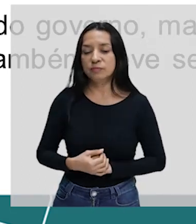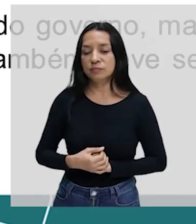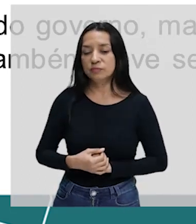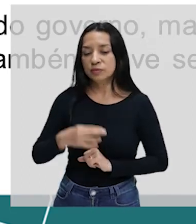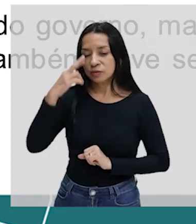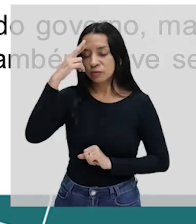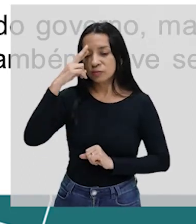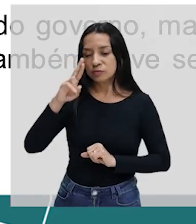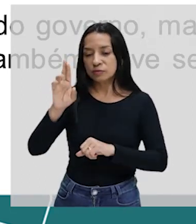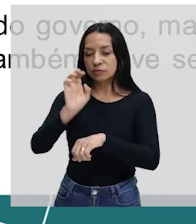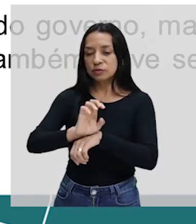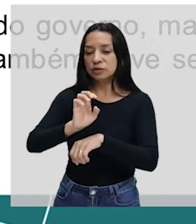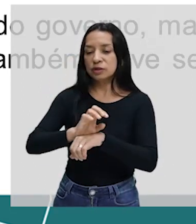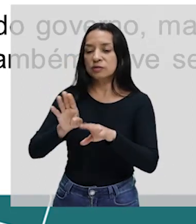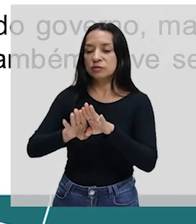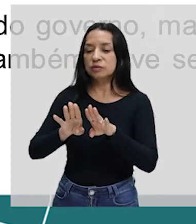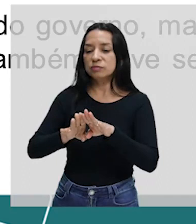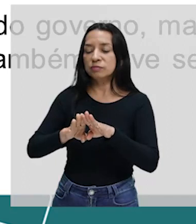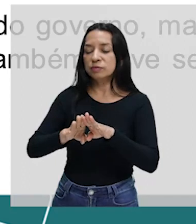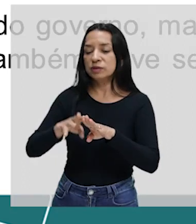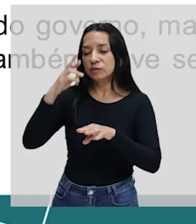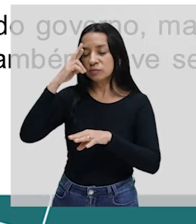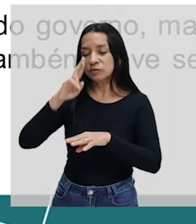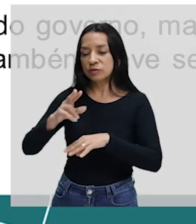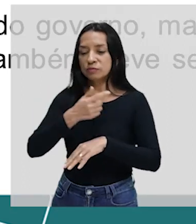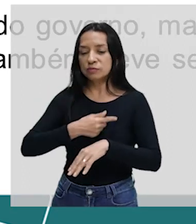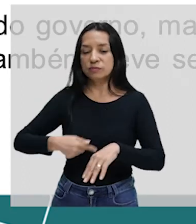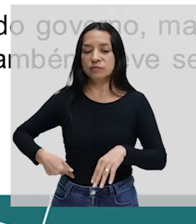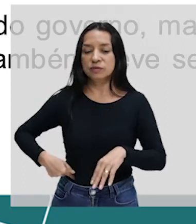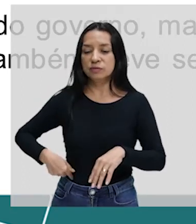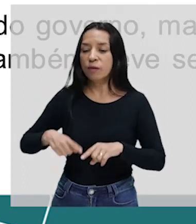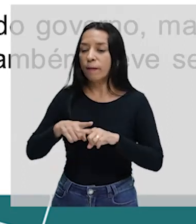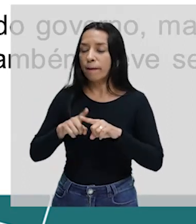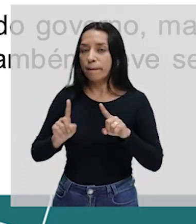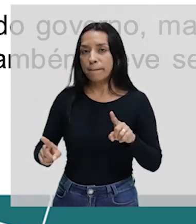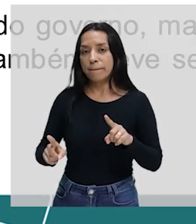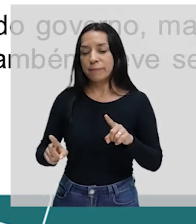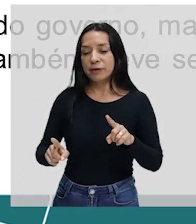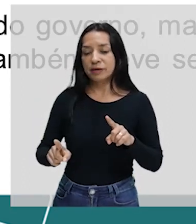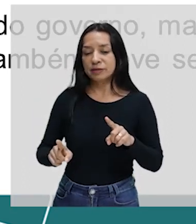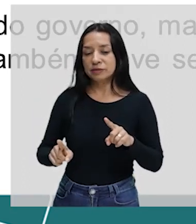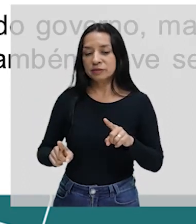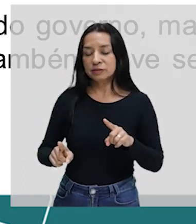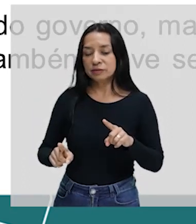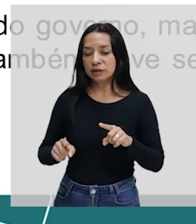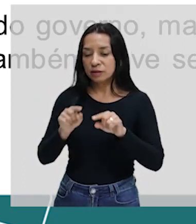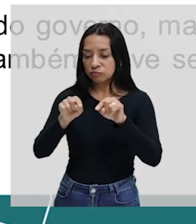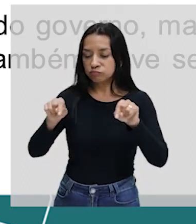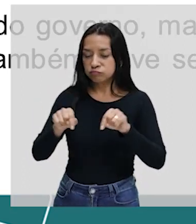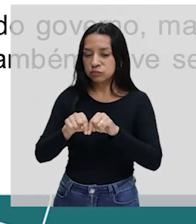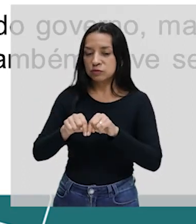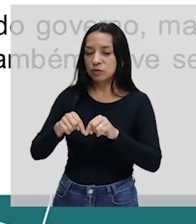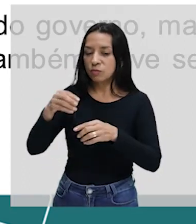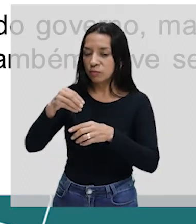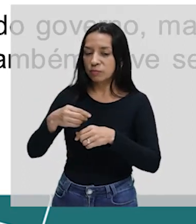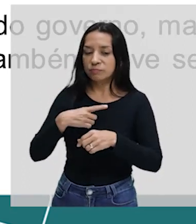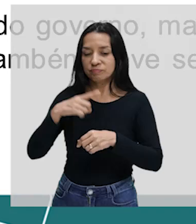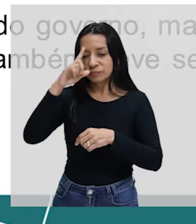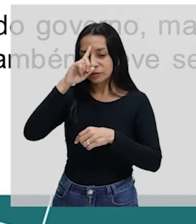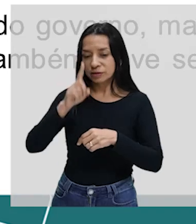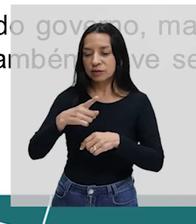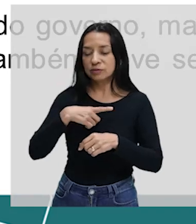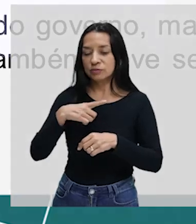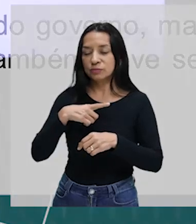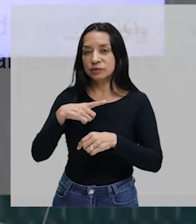chefe de governo, mas seu mandato tem um prazo delimitado e seu sucessor também deve ser escolhido pelo